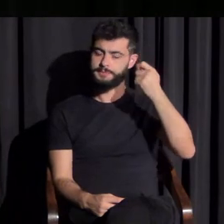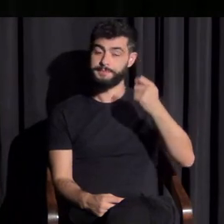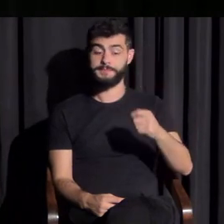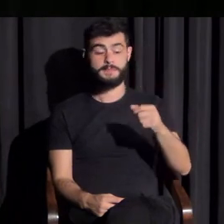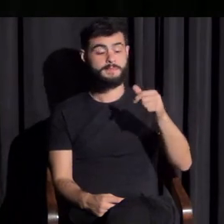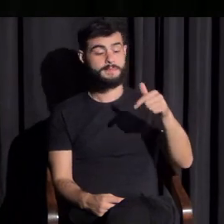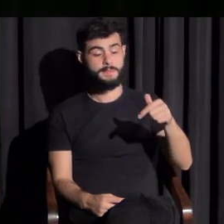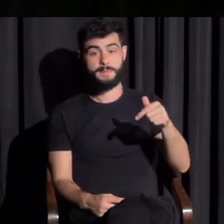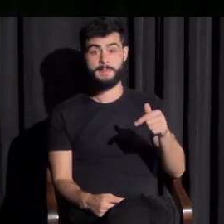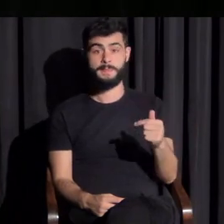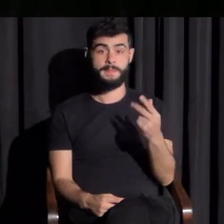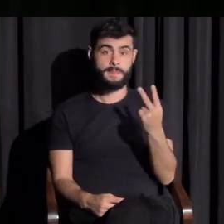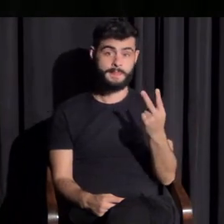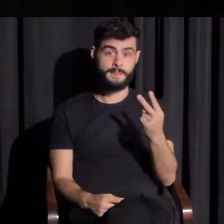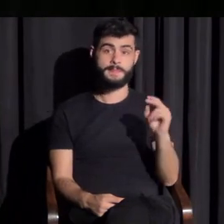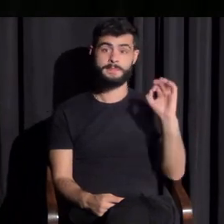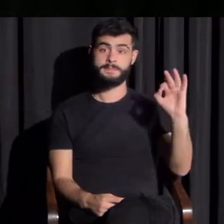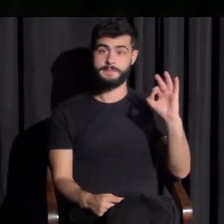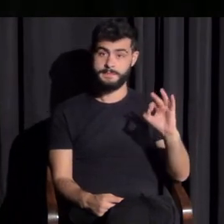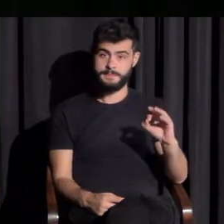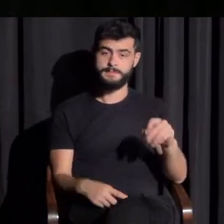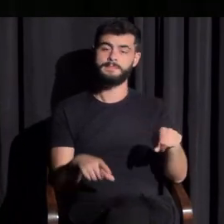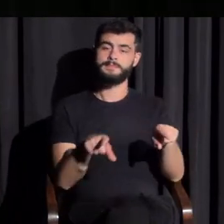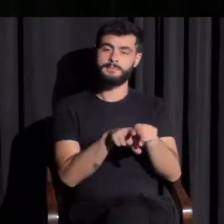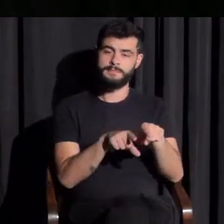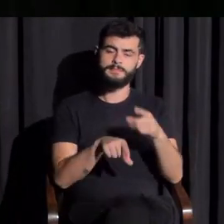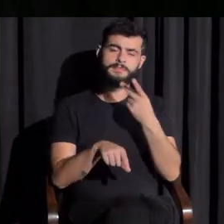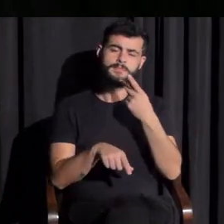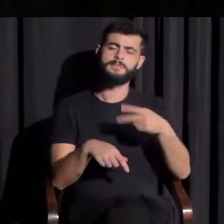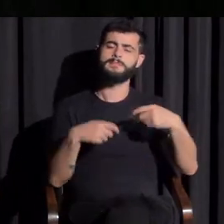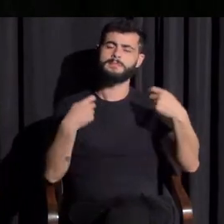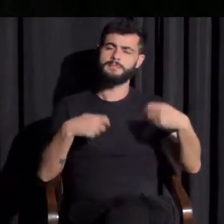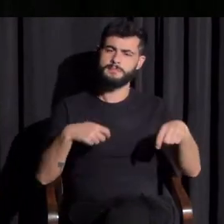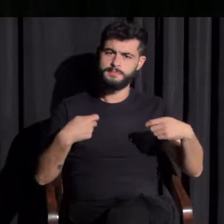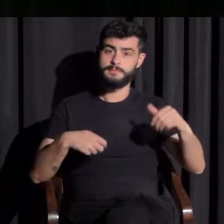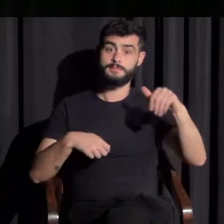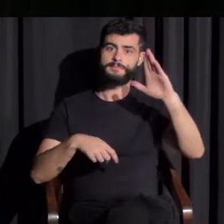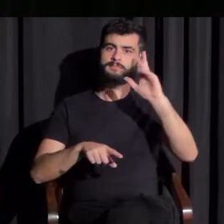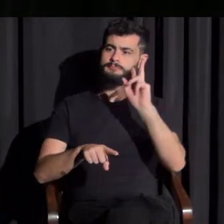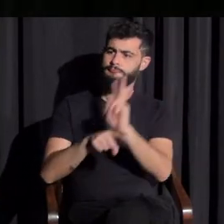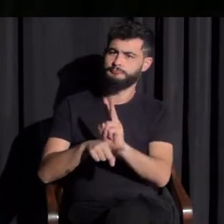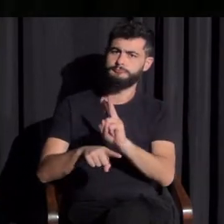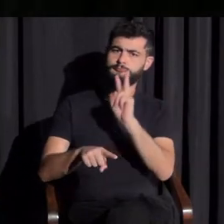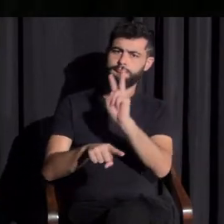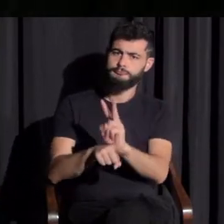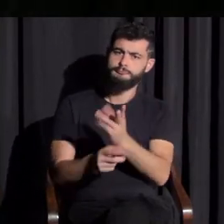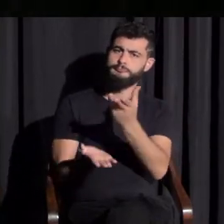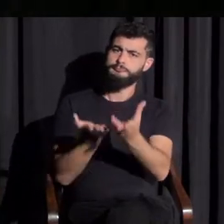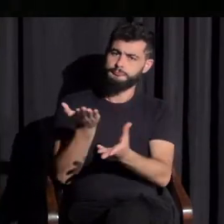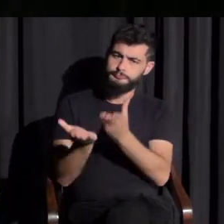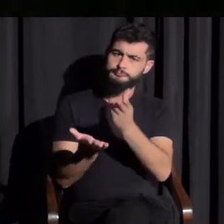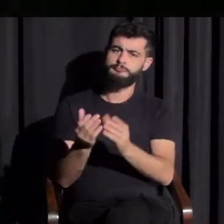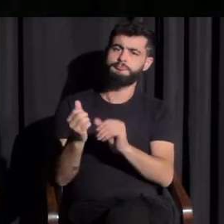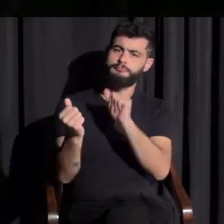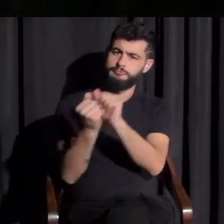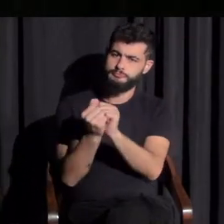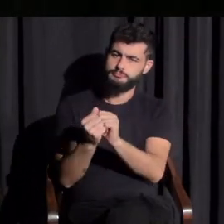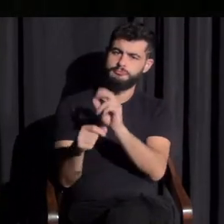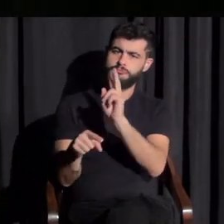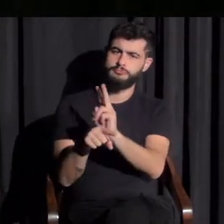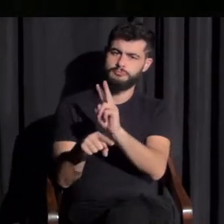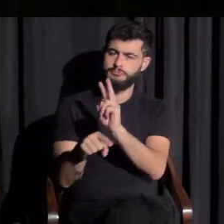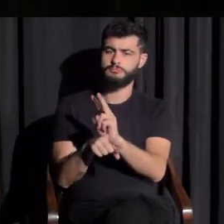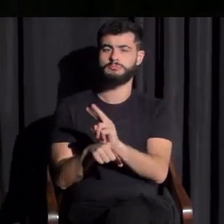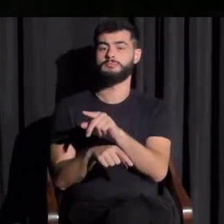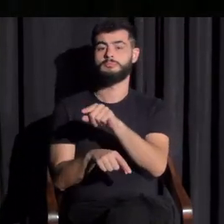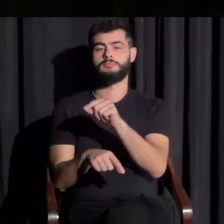72% afirmaram que aumentou a necessidade de monitoramento e companhia para pessoas, para pessoas que